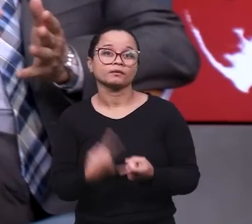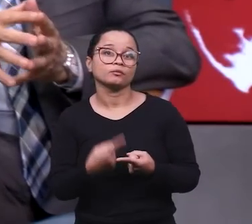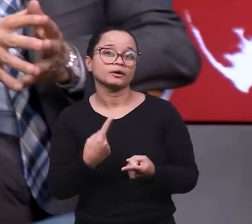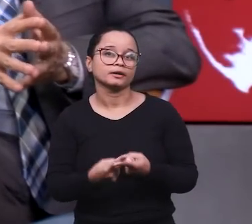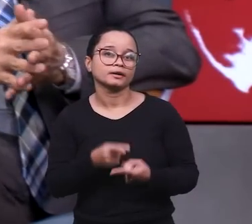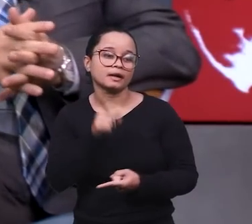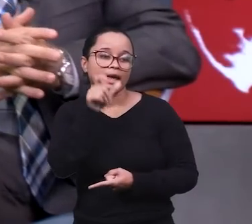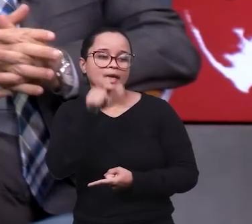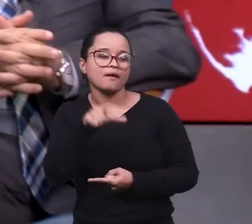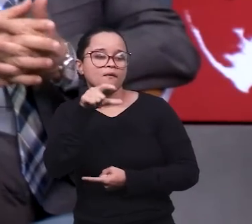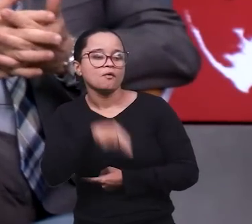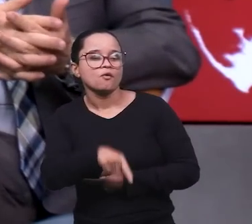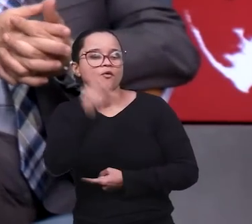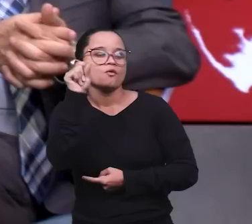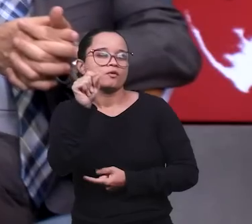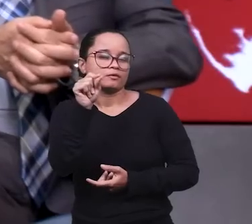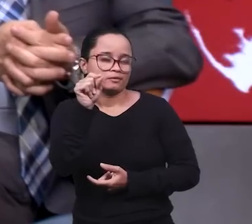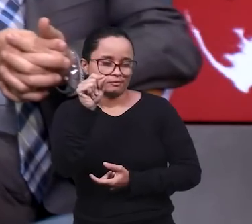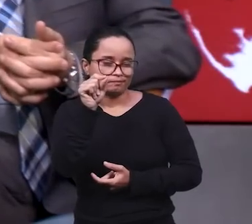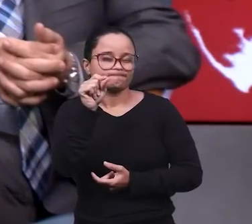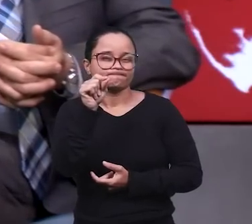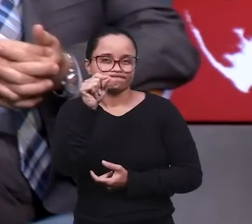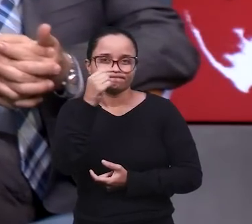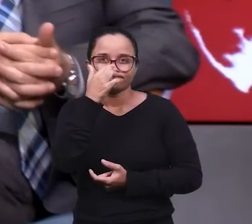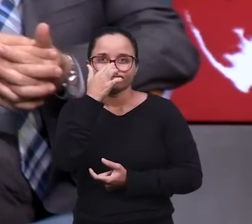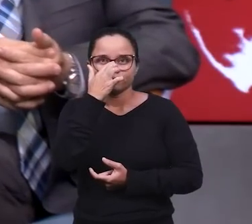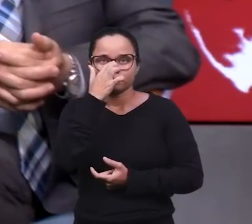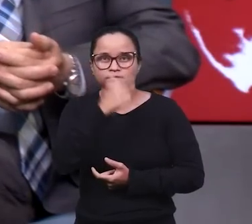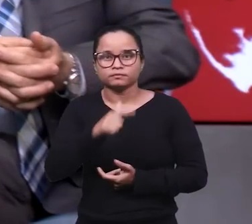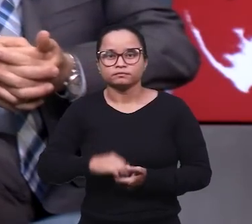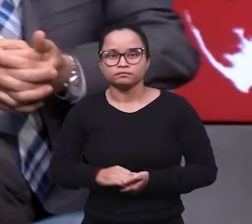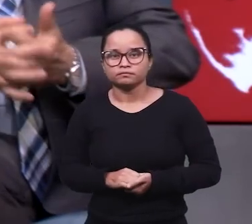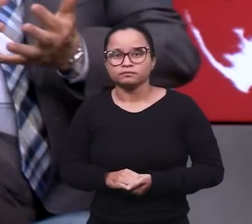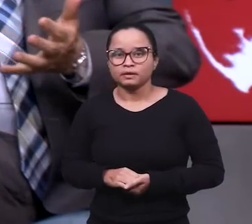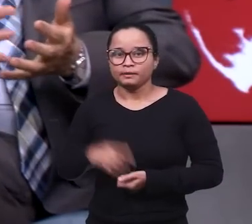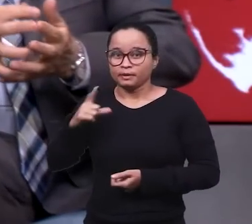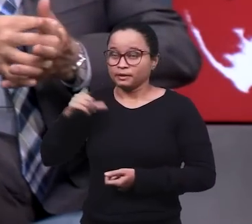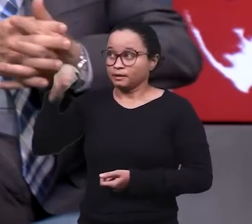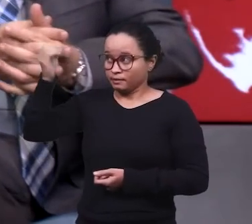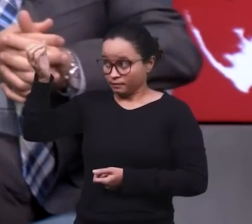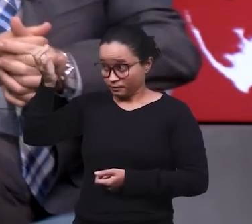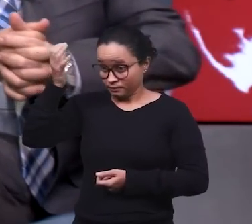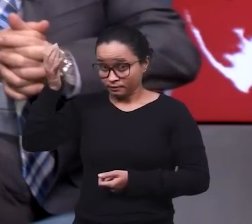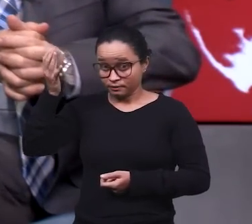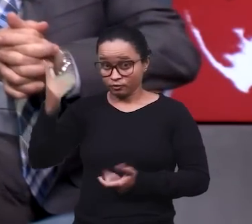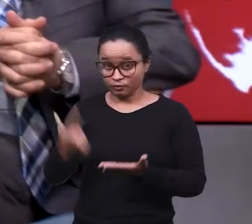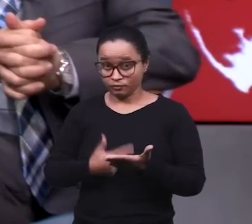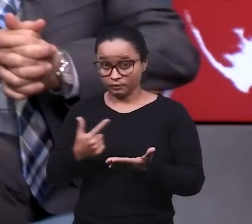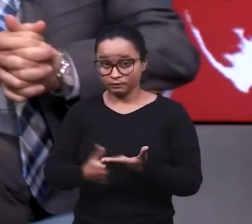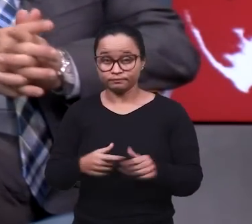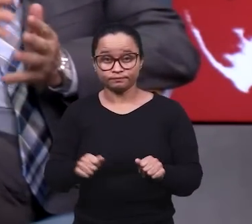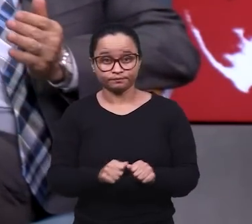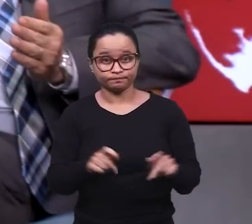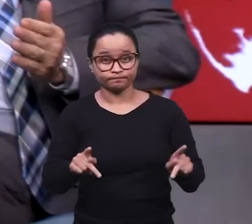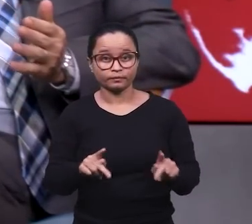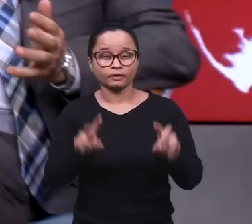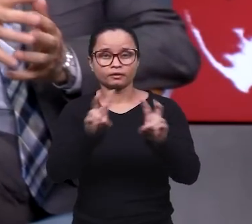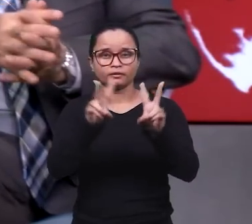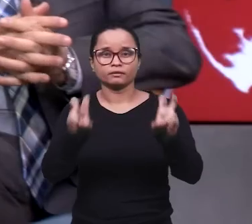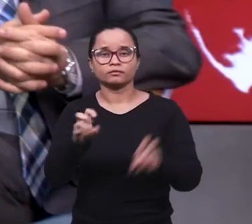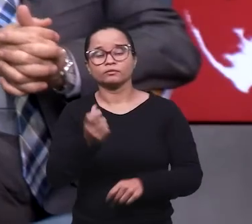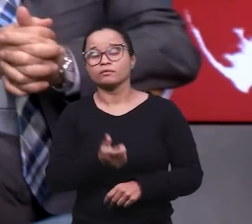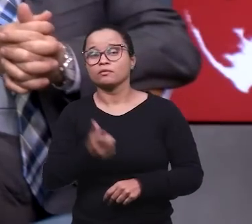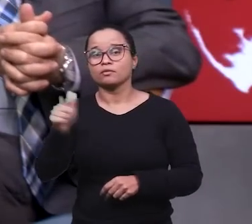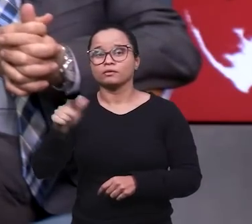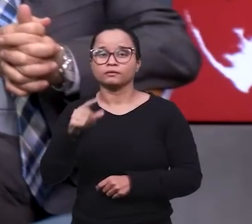ele foi escolhido para receber as revelações do livro de Apocalipse. Mas esse é um outro